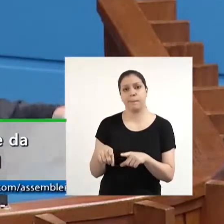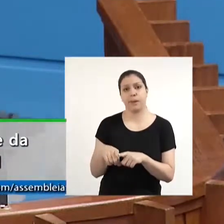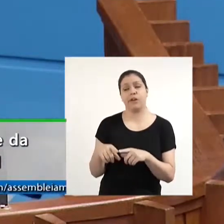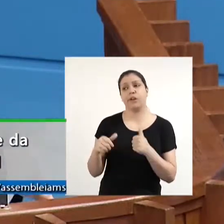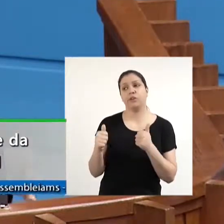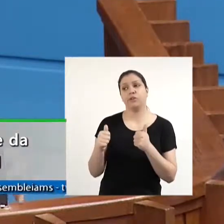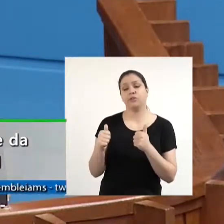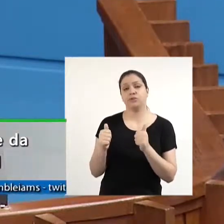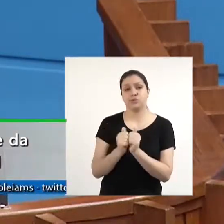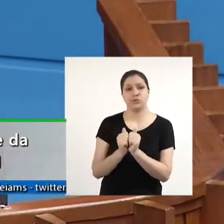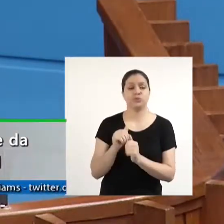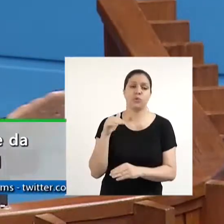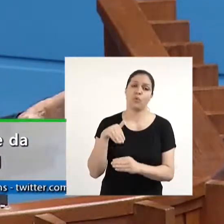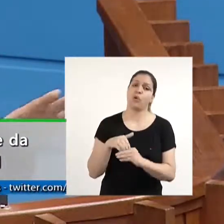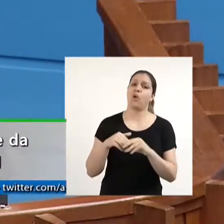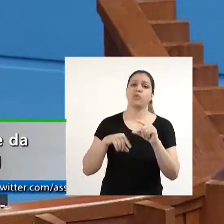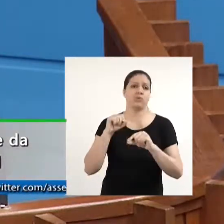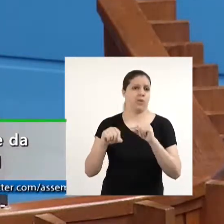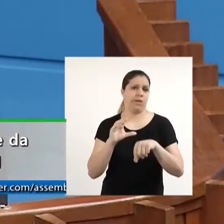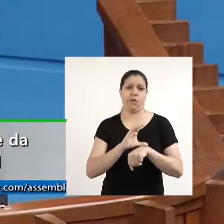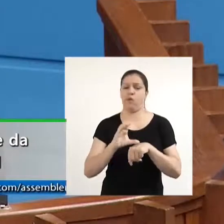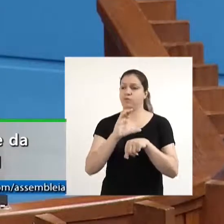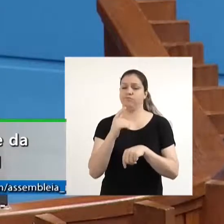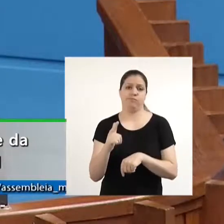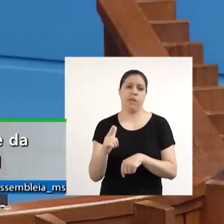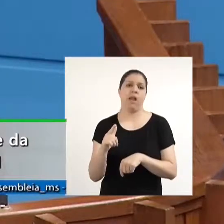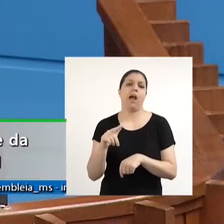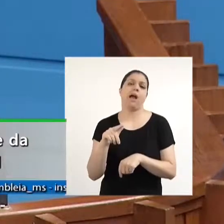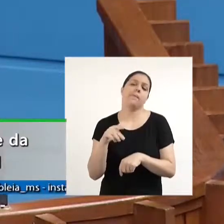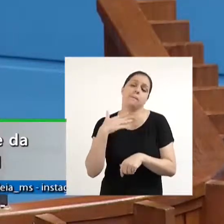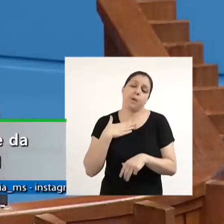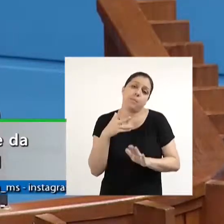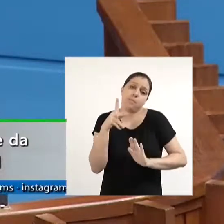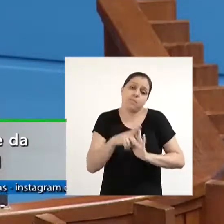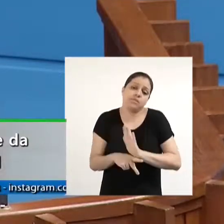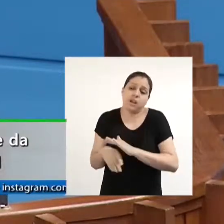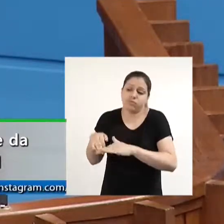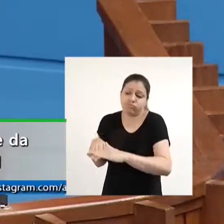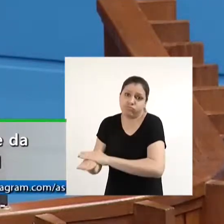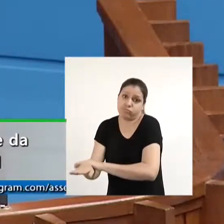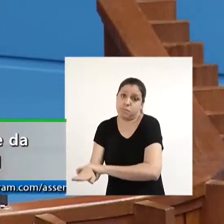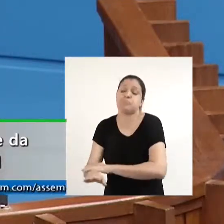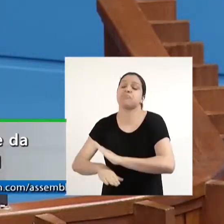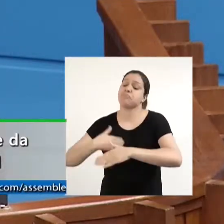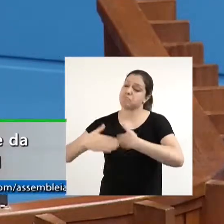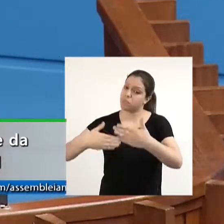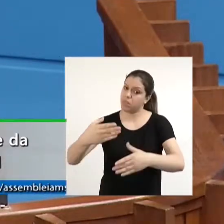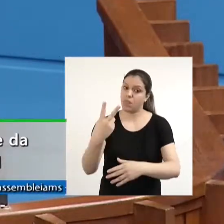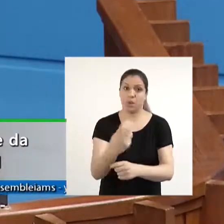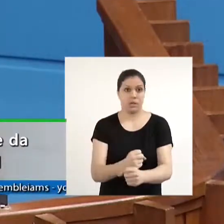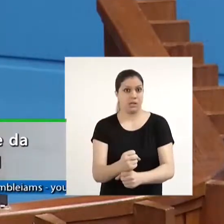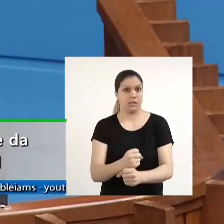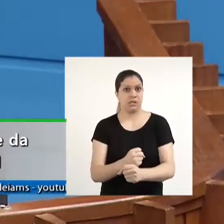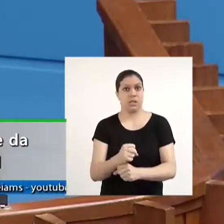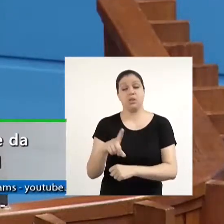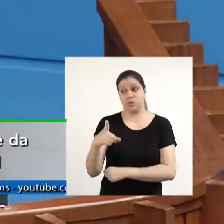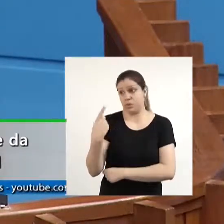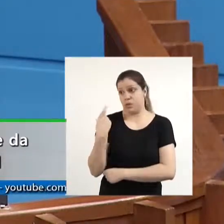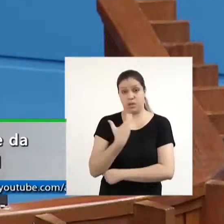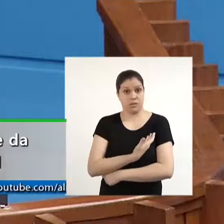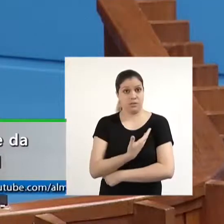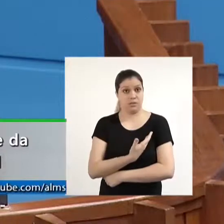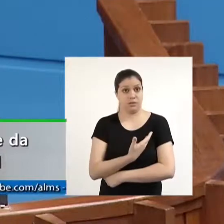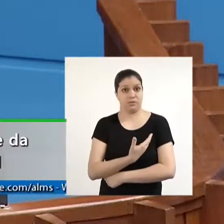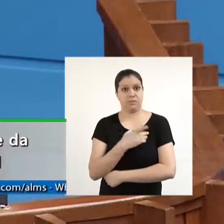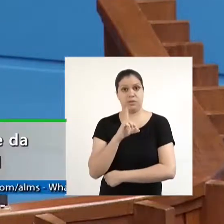acompanharam e ficou sendo arquivar o projeto. Passaram-se mais 2 anos, a ex-colega nossa,